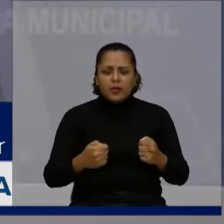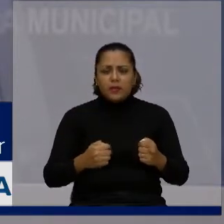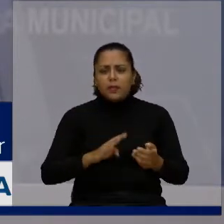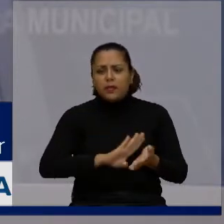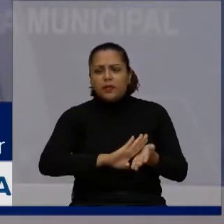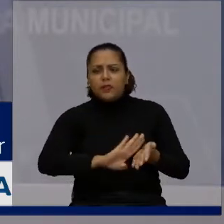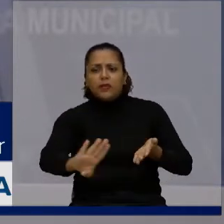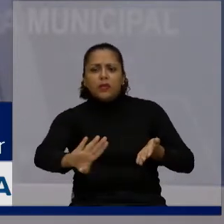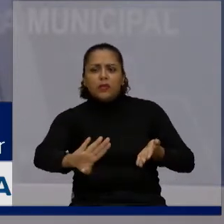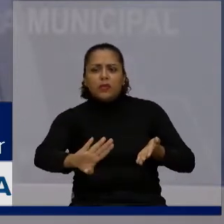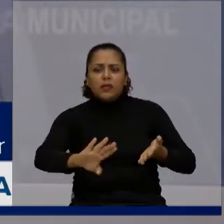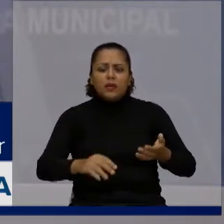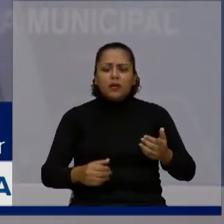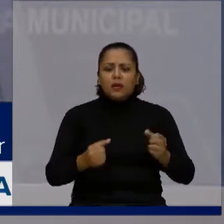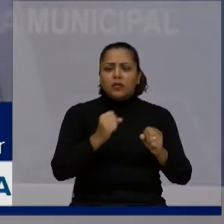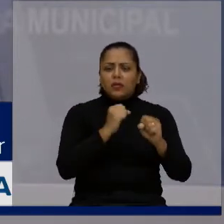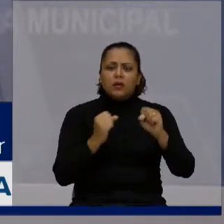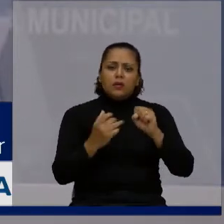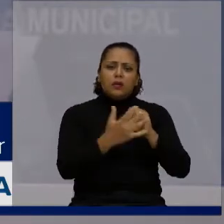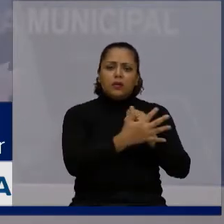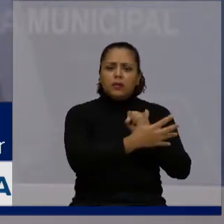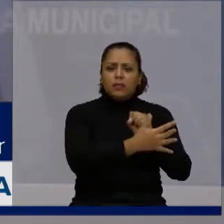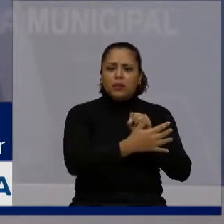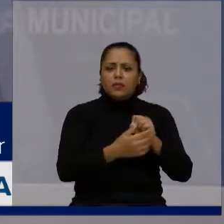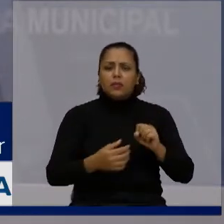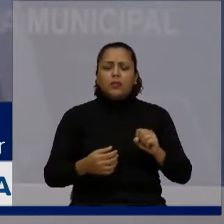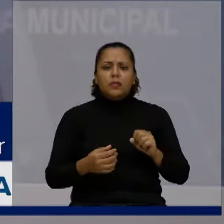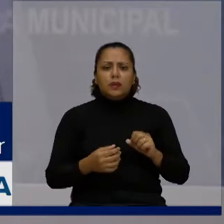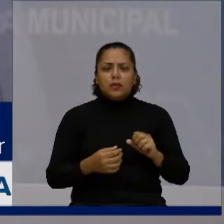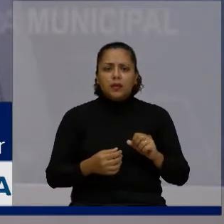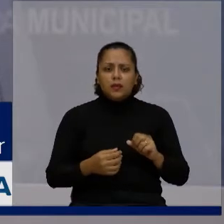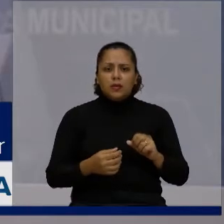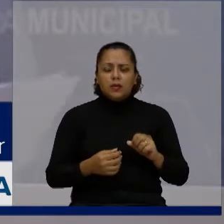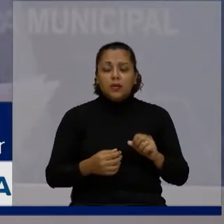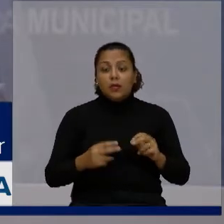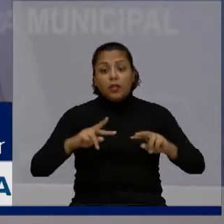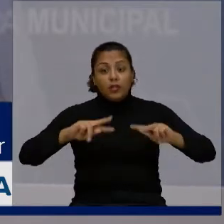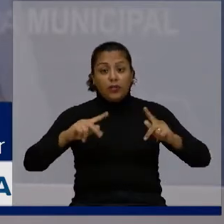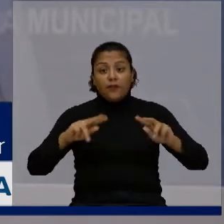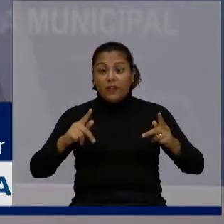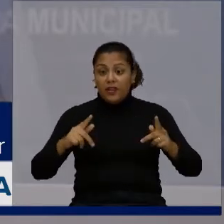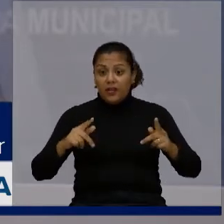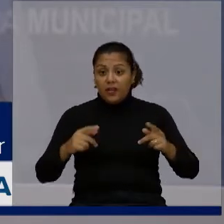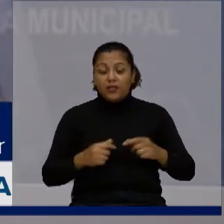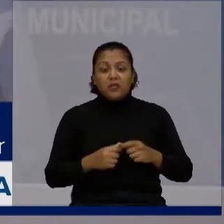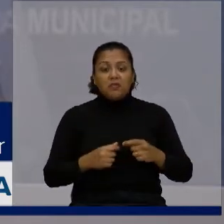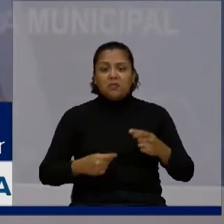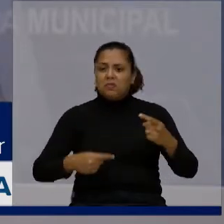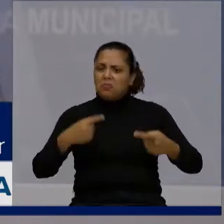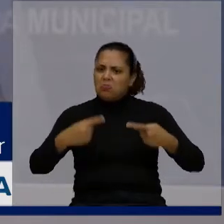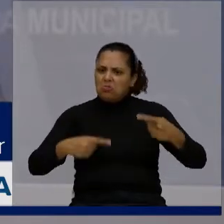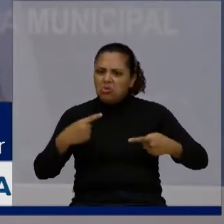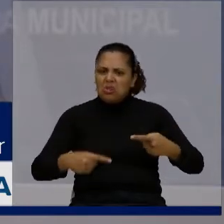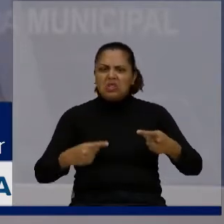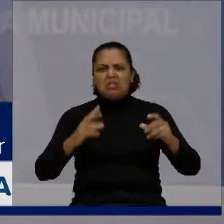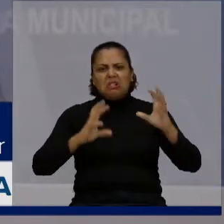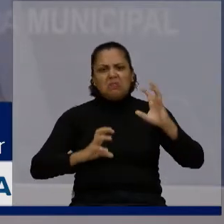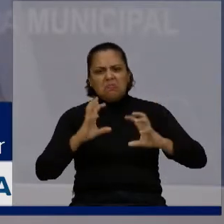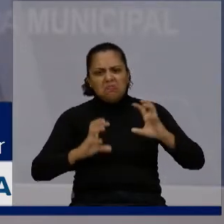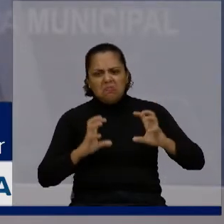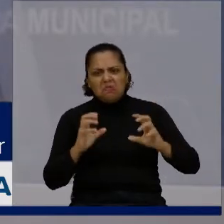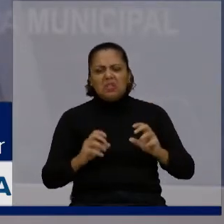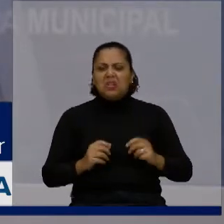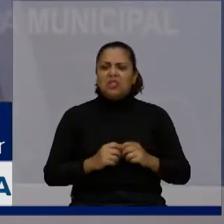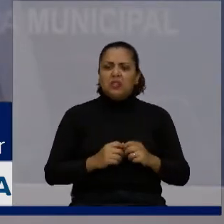contrário daquilo que vem acontecendo, que é uma disputa por poder, uma disputa por espaço, um palanque